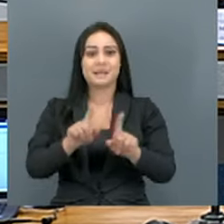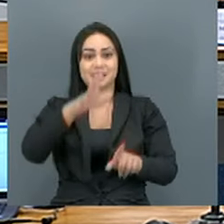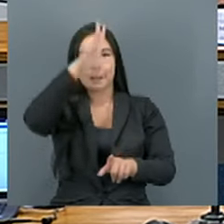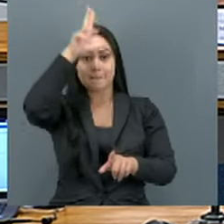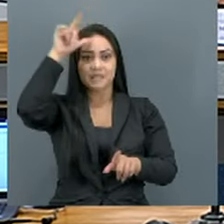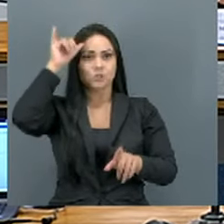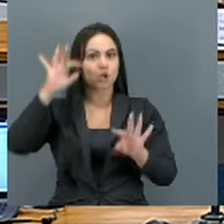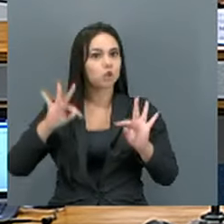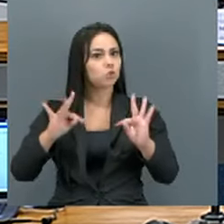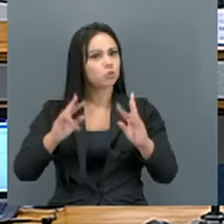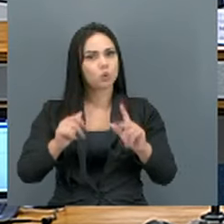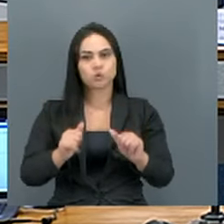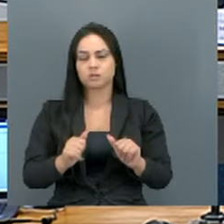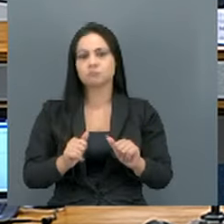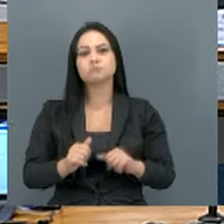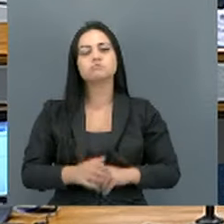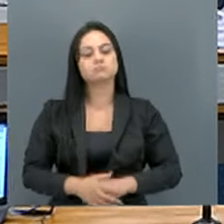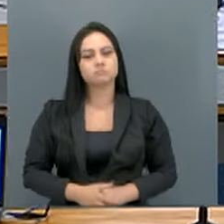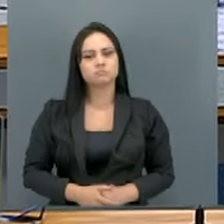assim.